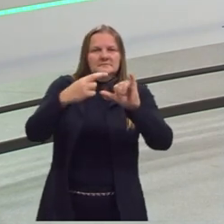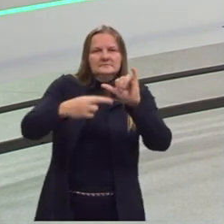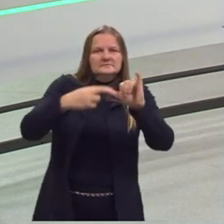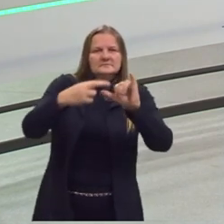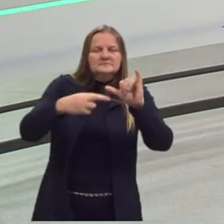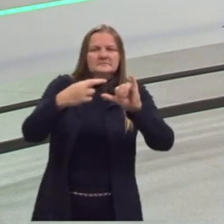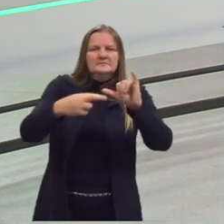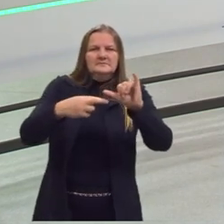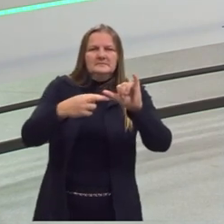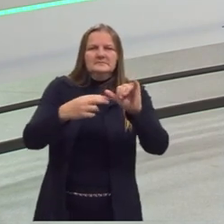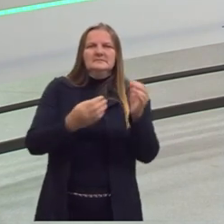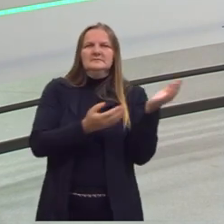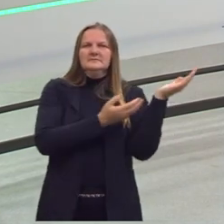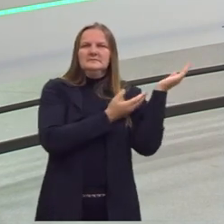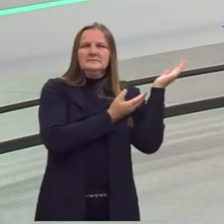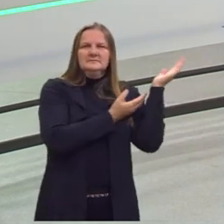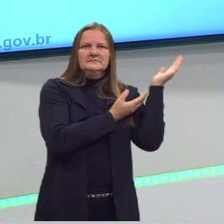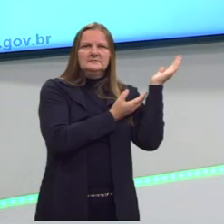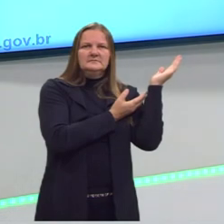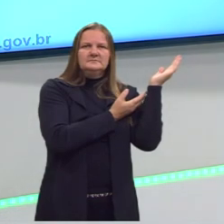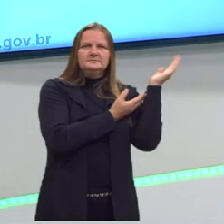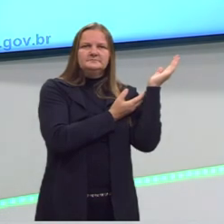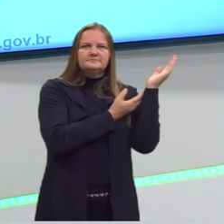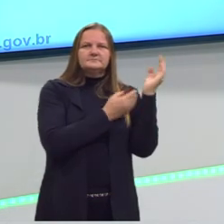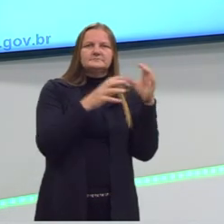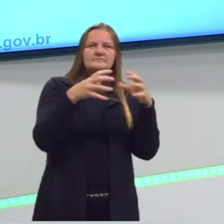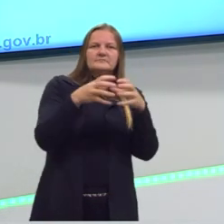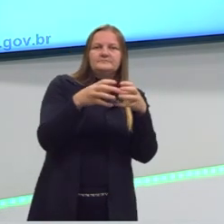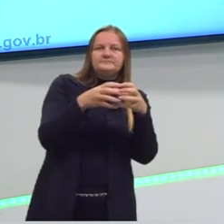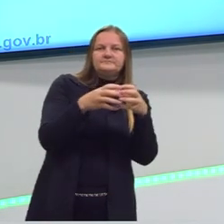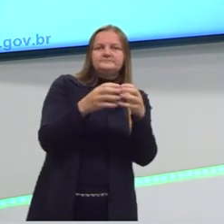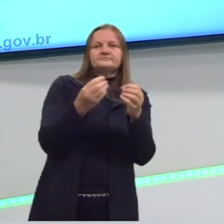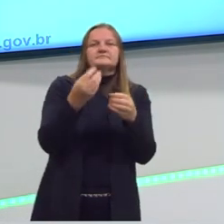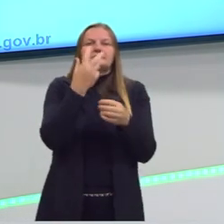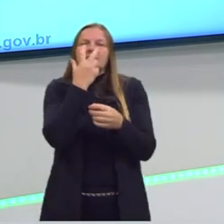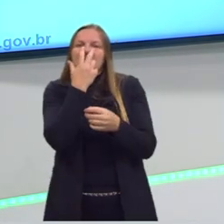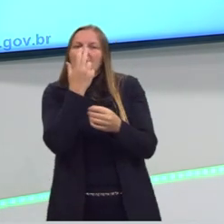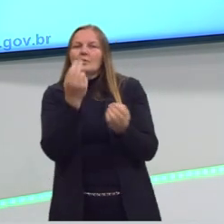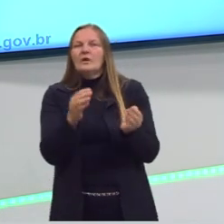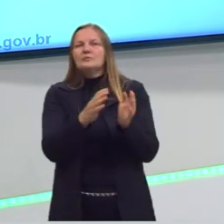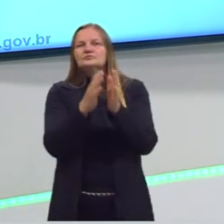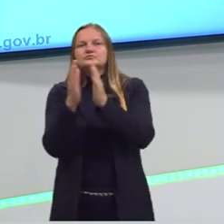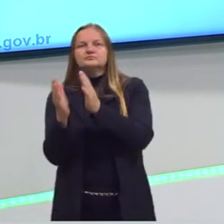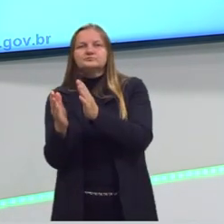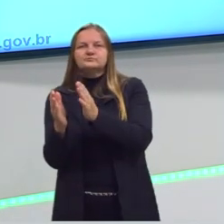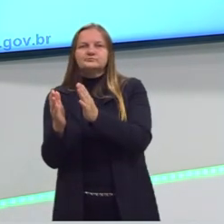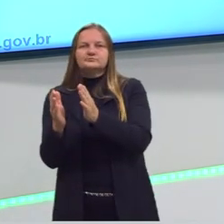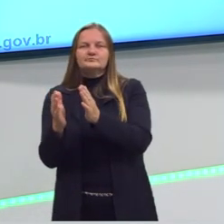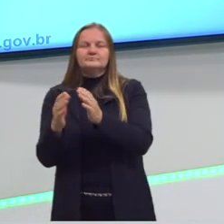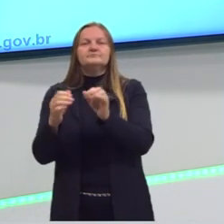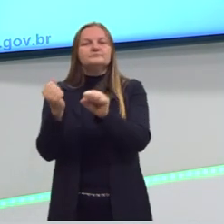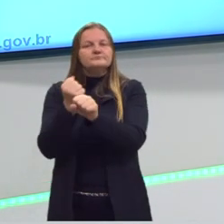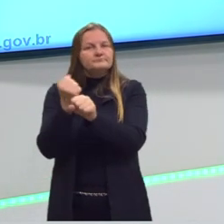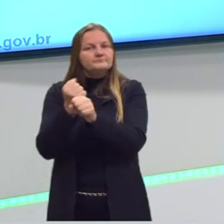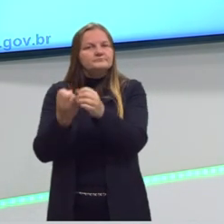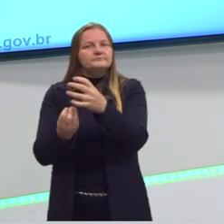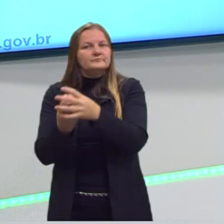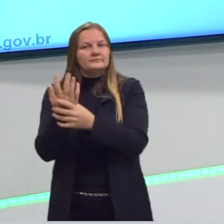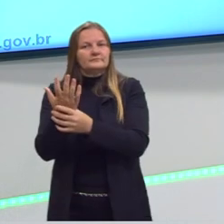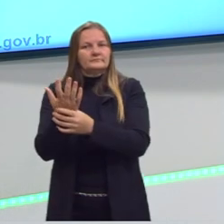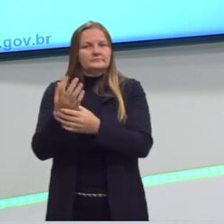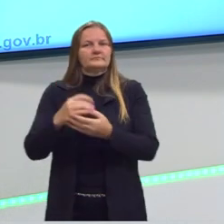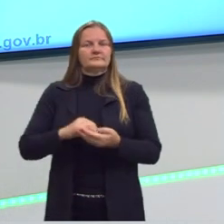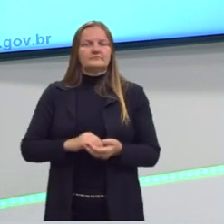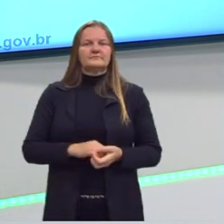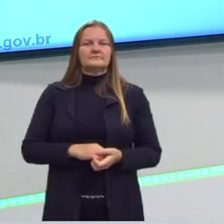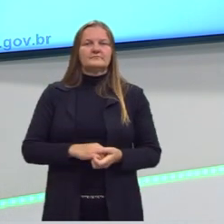na lado dos reagentes eles têm que estar presente no lado dos produtos não